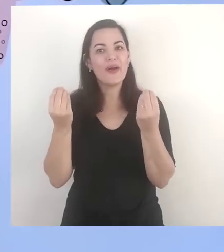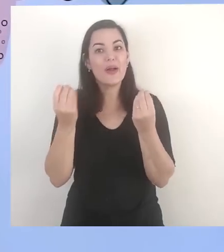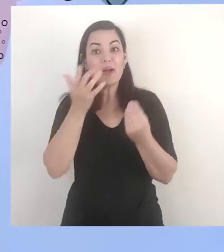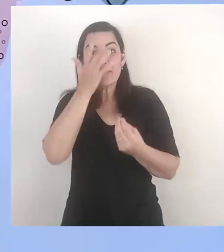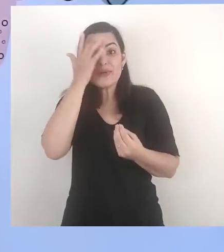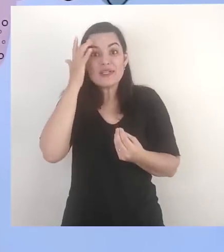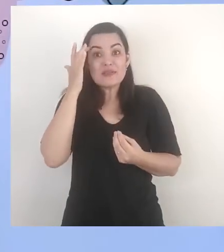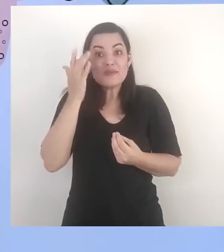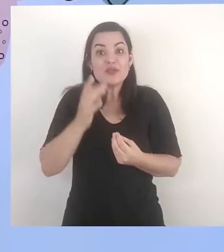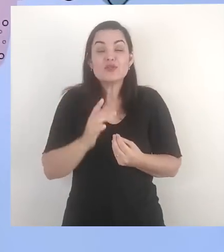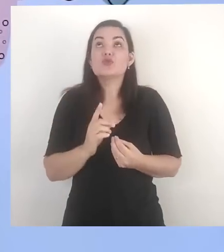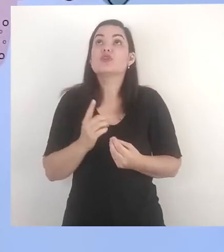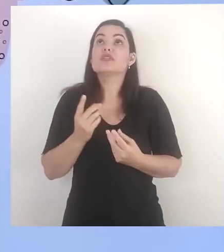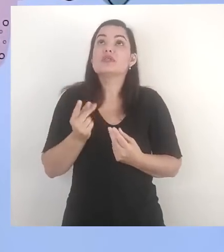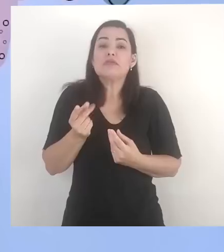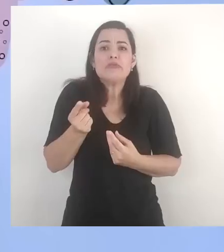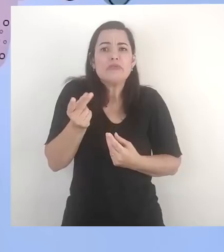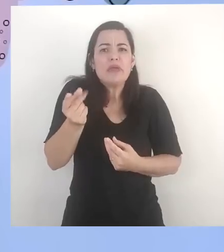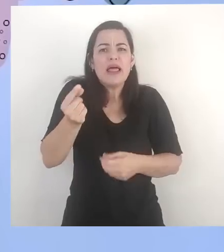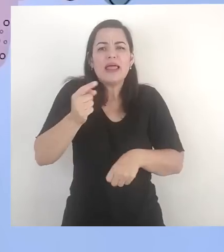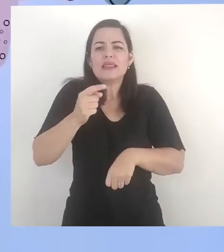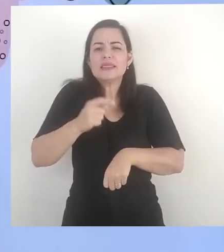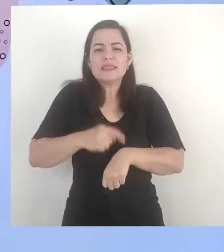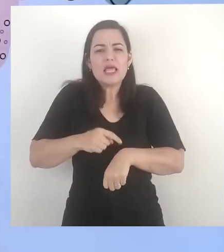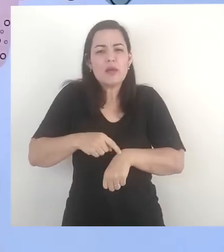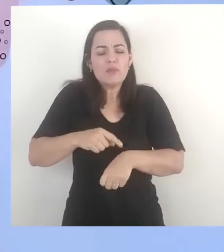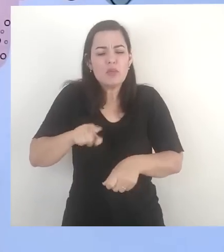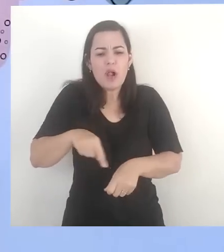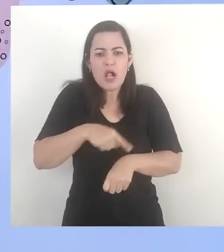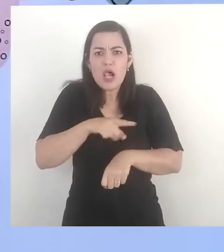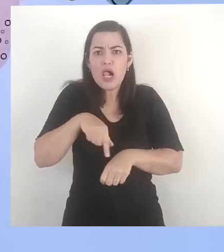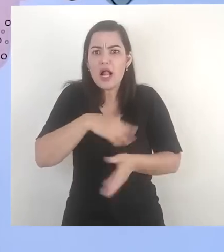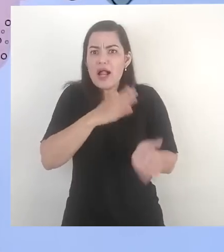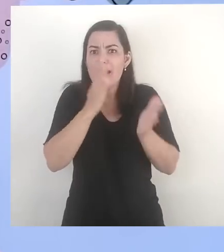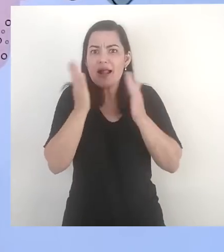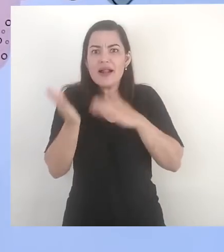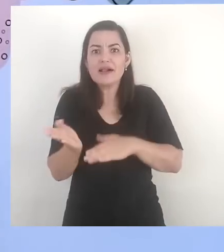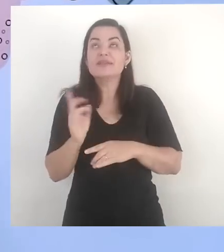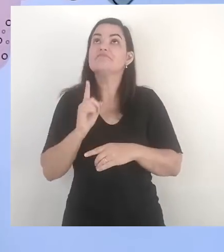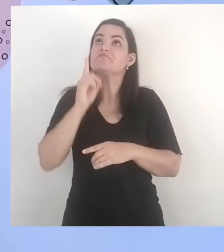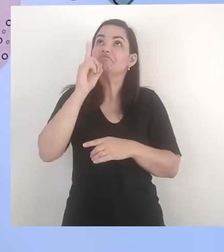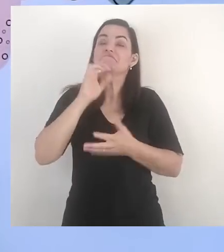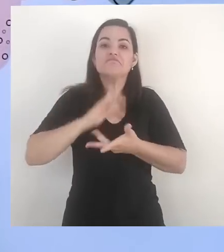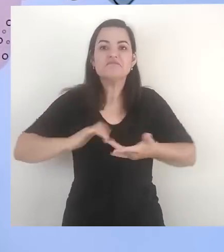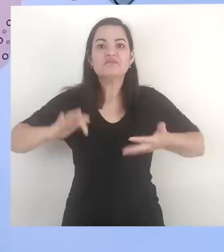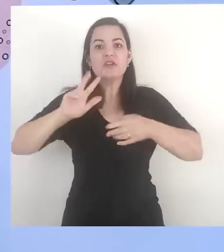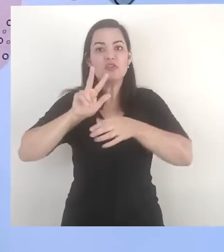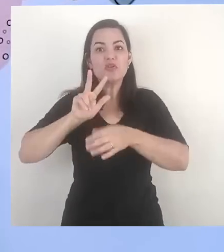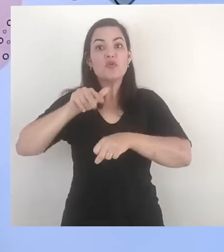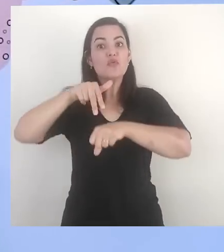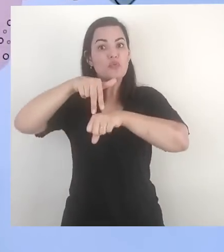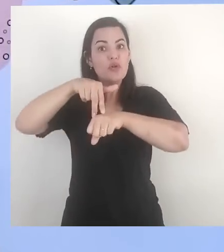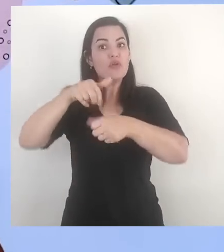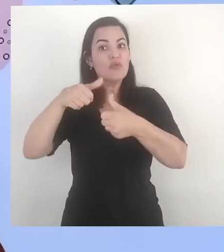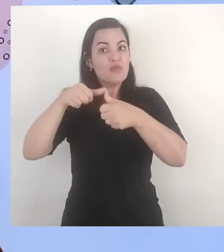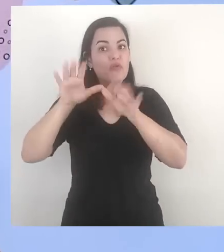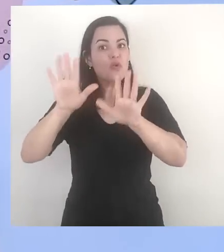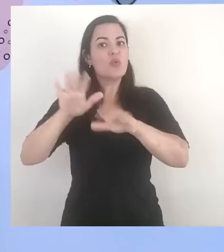pessoas ficarem tanto tempo lá no espaço. Nós temos alguns filmes que mostram essas